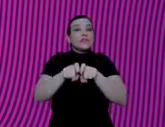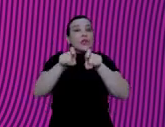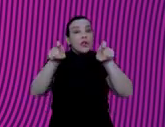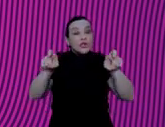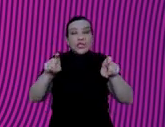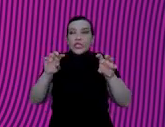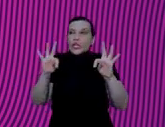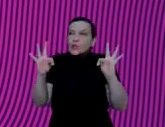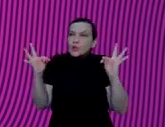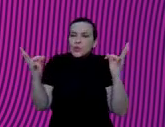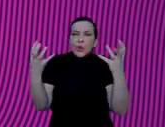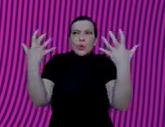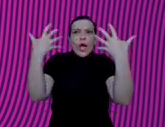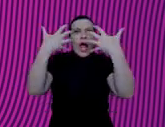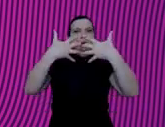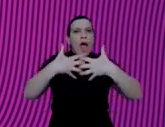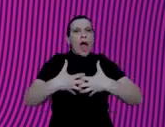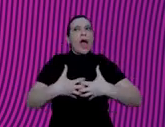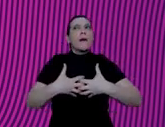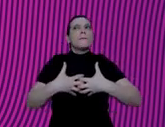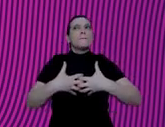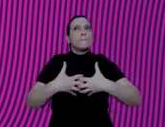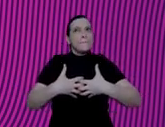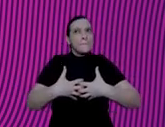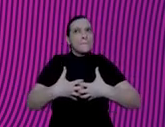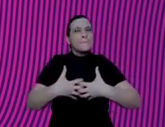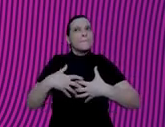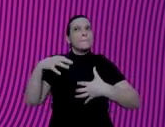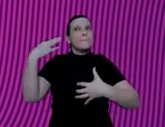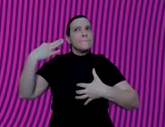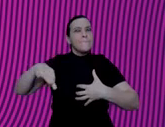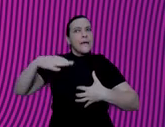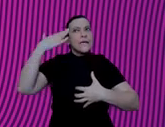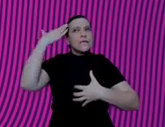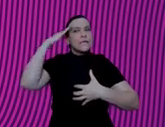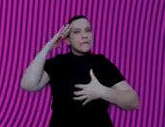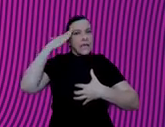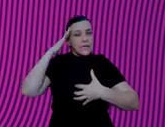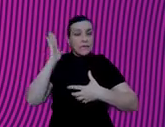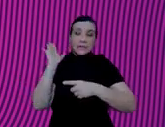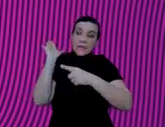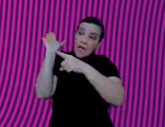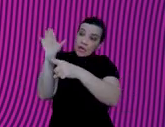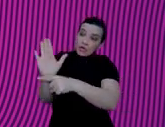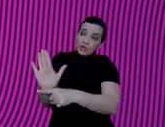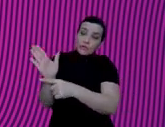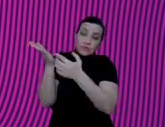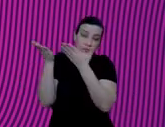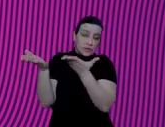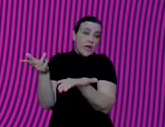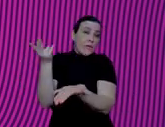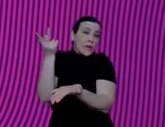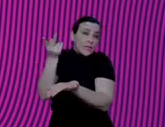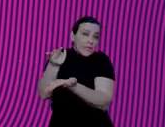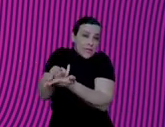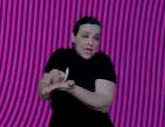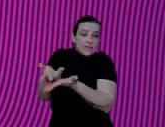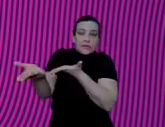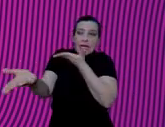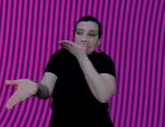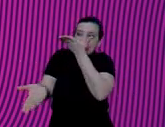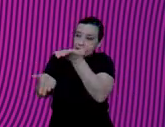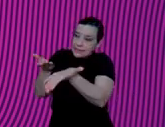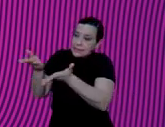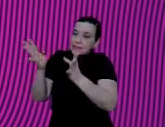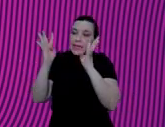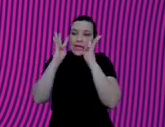pouco e trabalhando junto para oferecer esse paciente o cuidado que realmente, como a gente sabe, né, no dia a